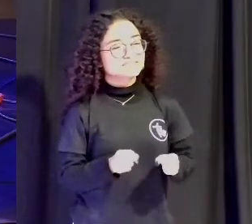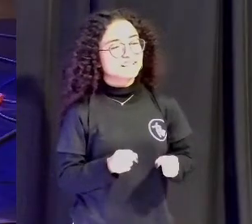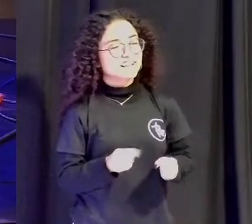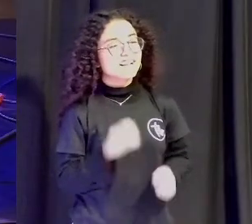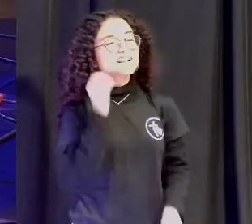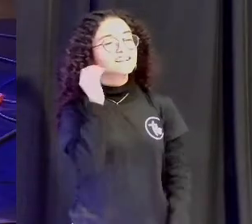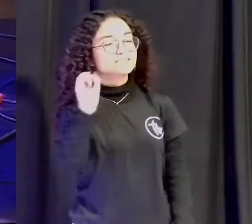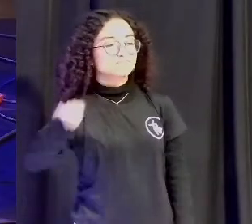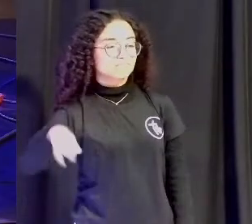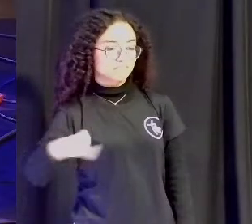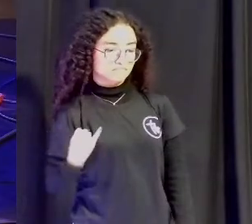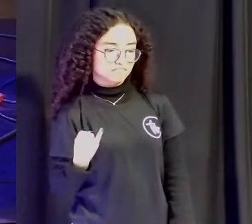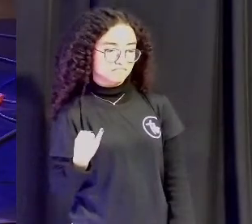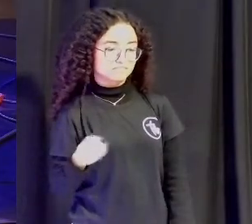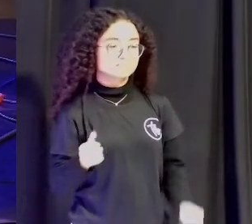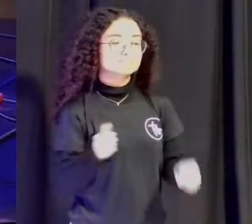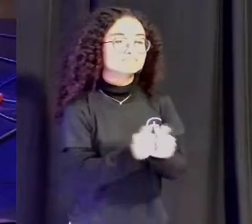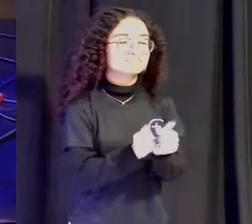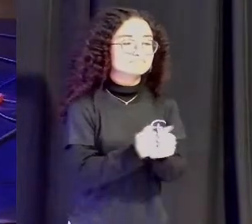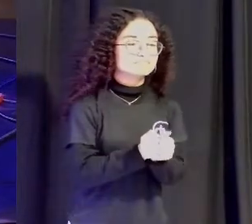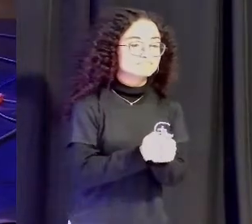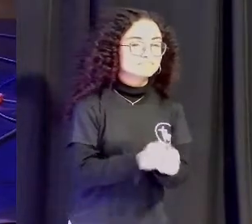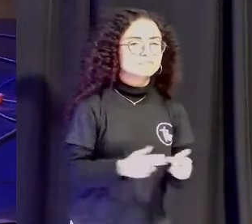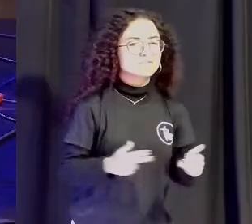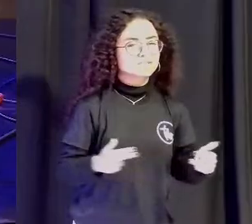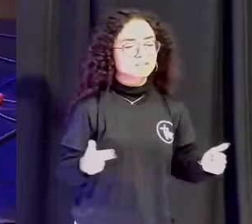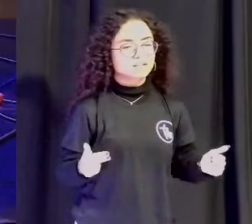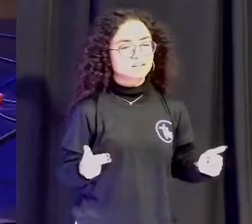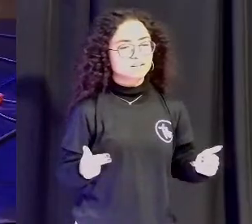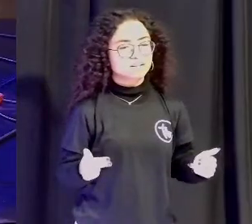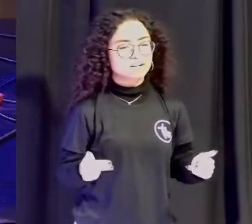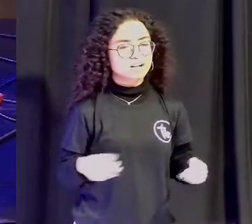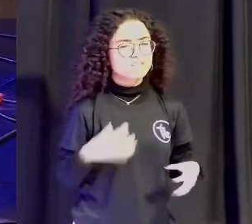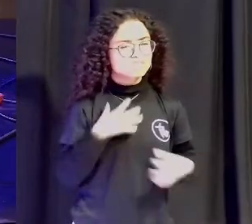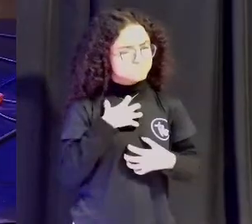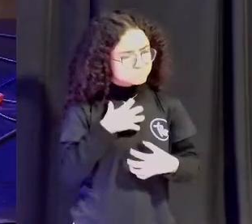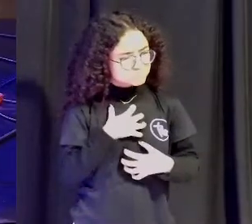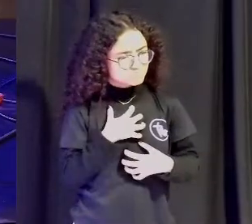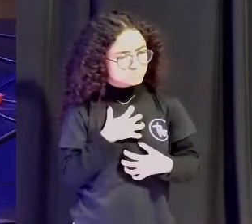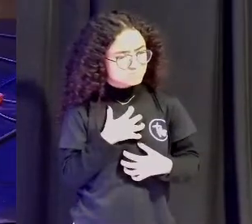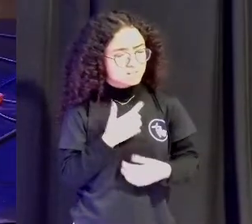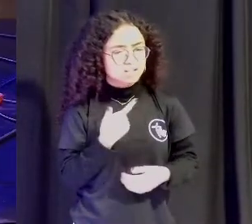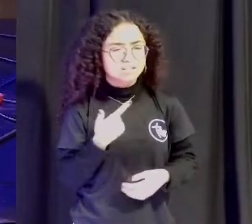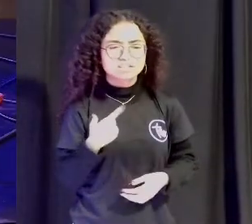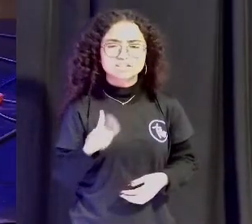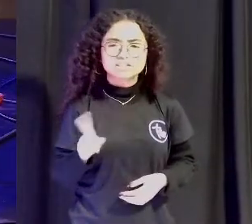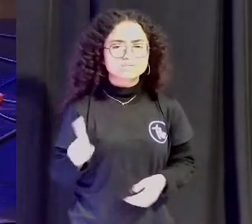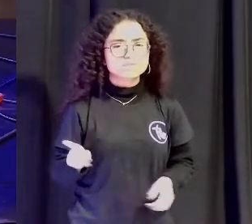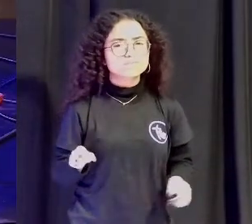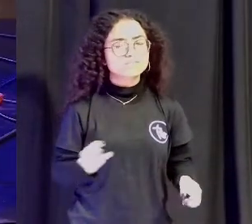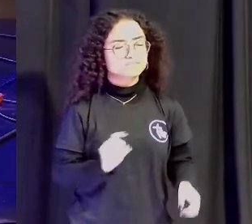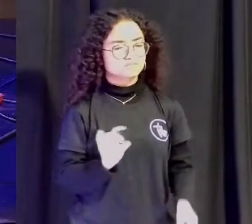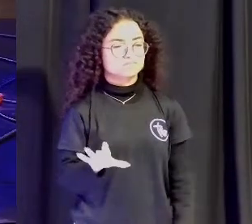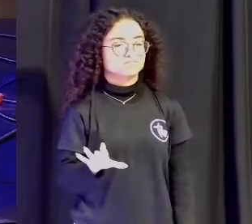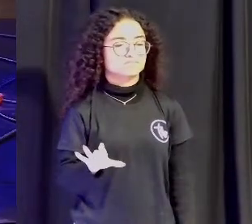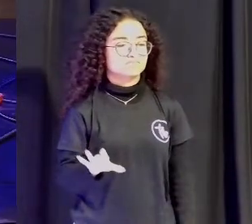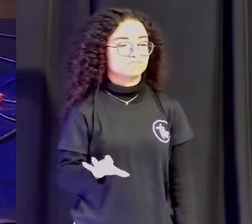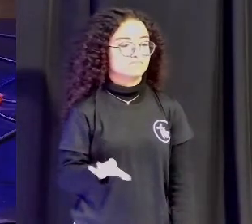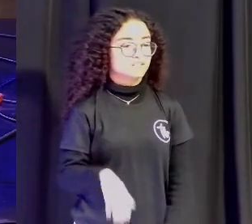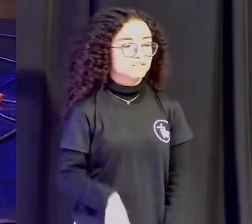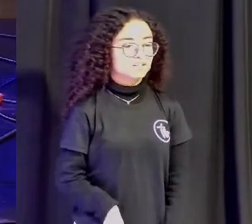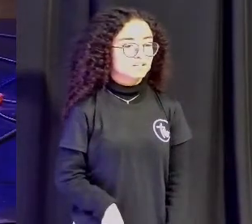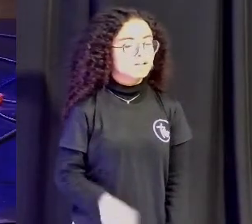Senhor, e qualquer coisa que você tiver, qualquer aflição, não fique sozinho, não fique sozinho.